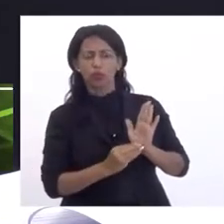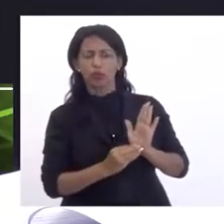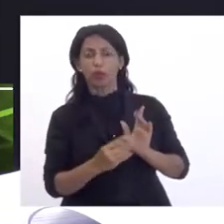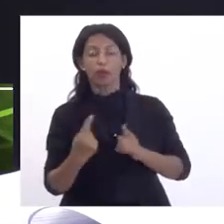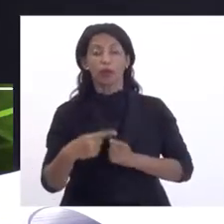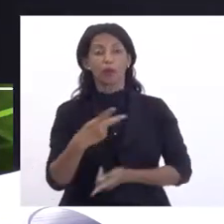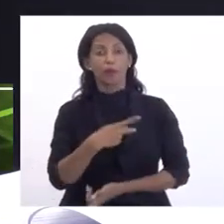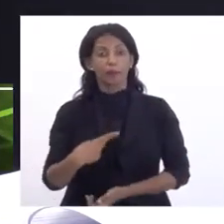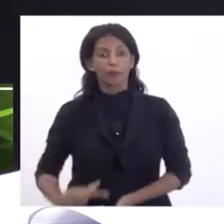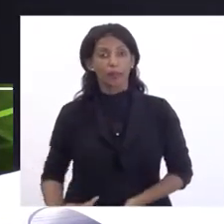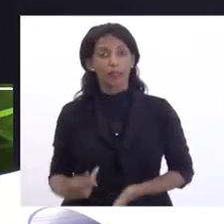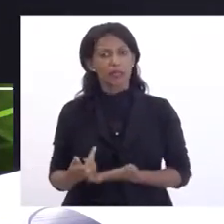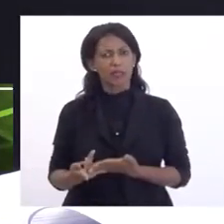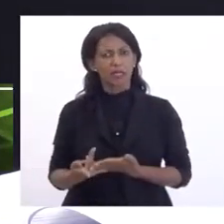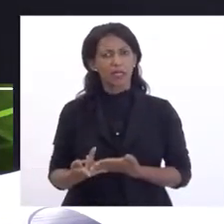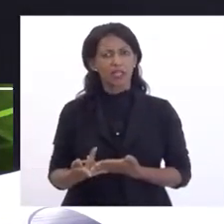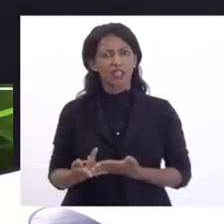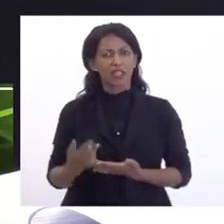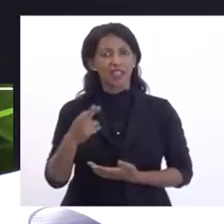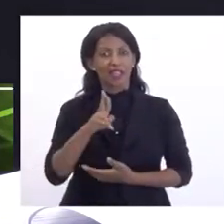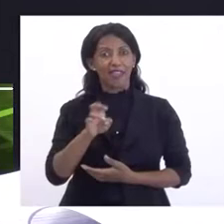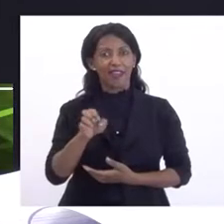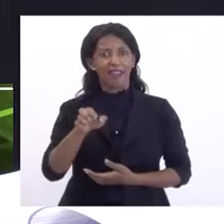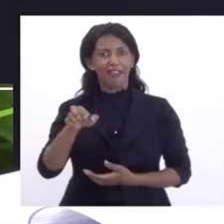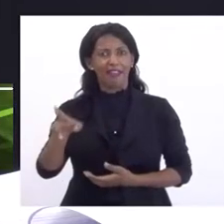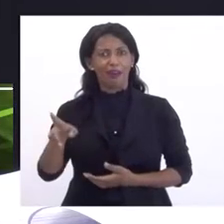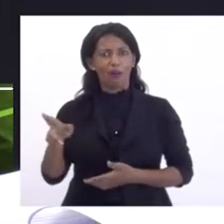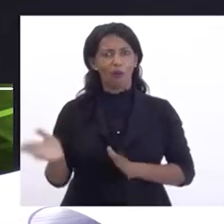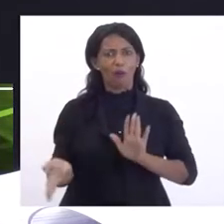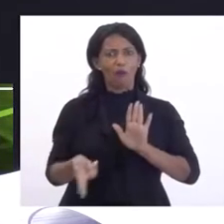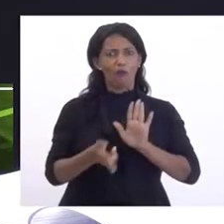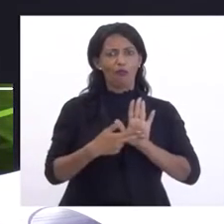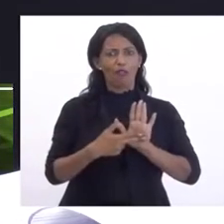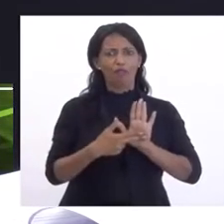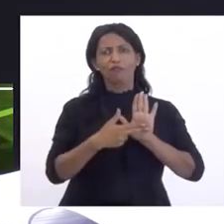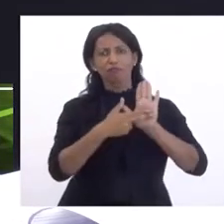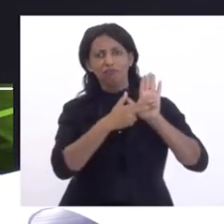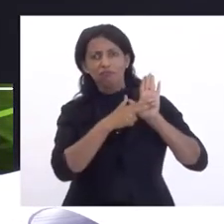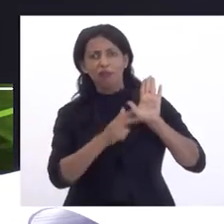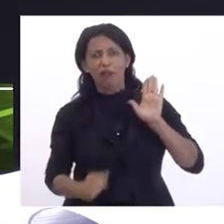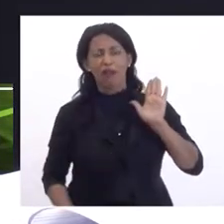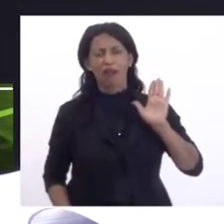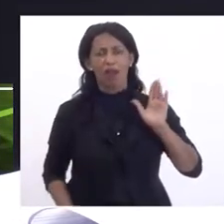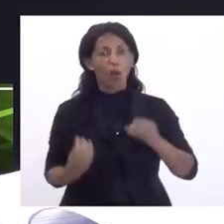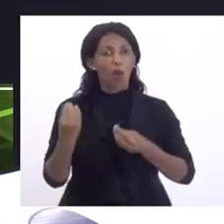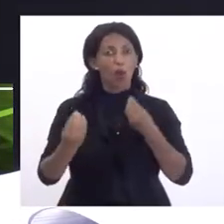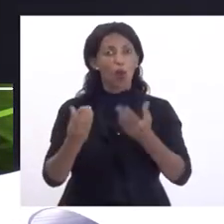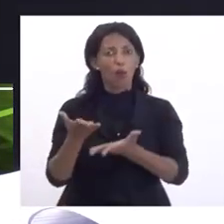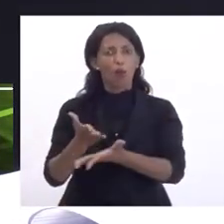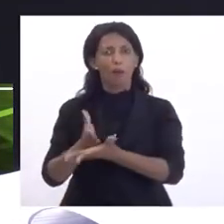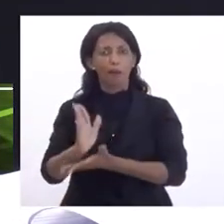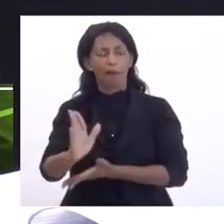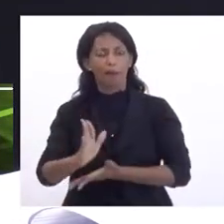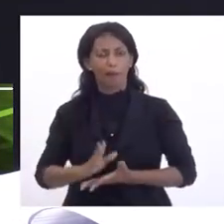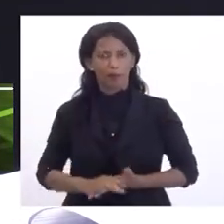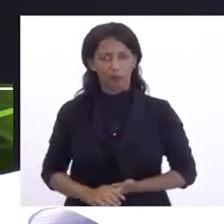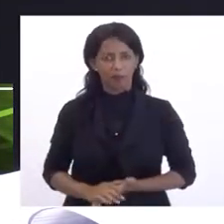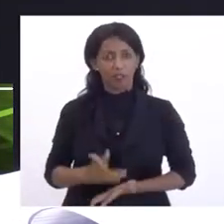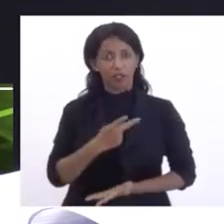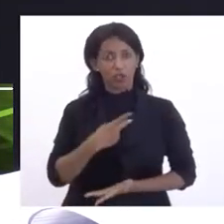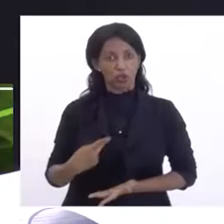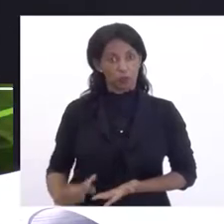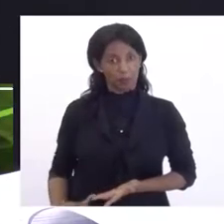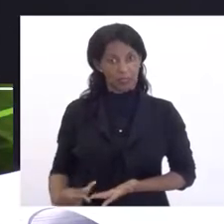presidente era réu confesso. Era réu confesso. Como é que eu ia aprovar as contas de um